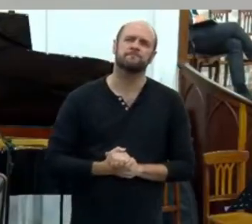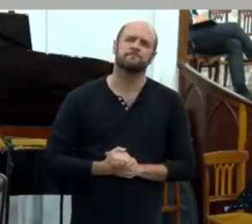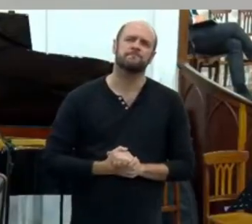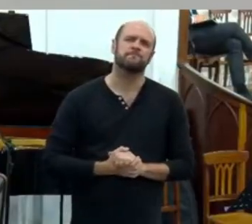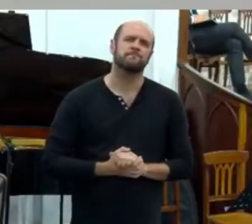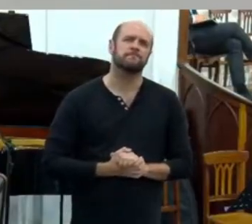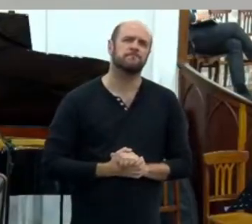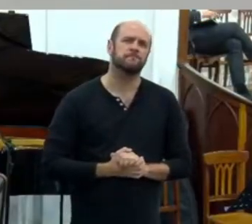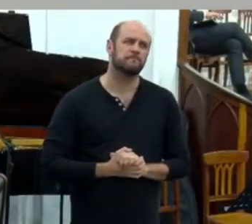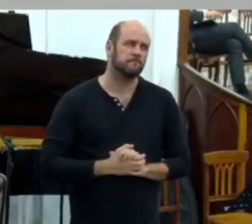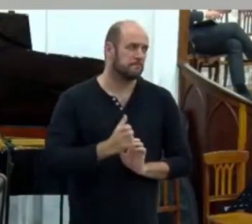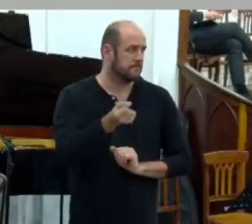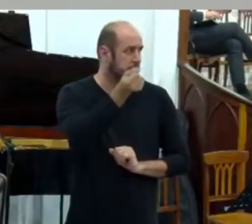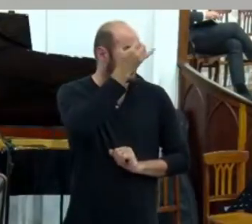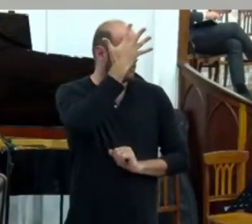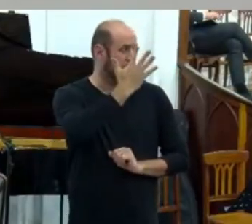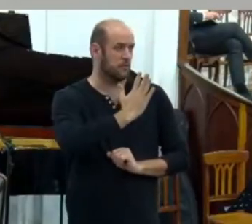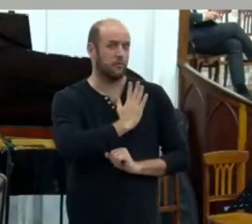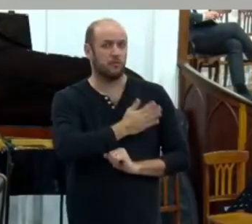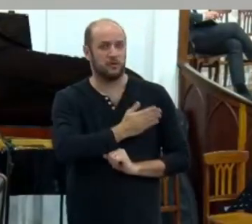Isso revela o nosso coração.